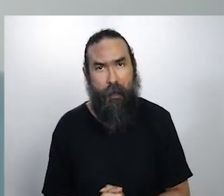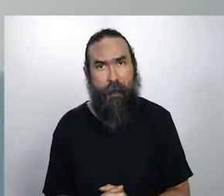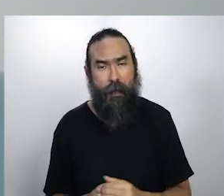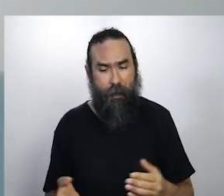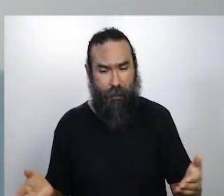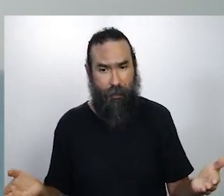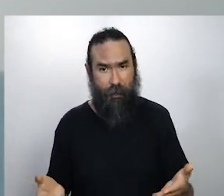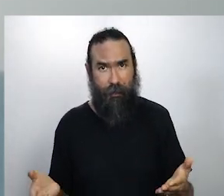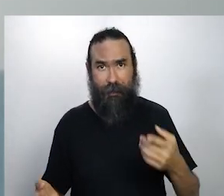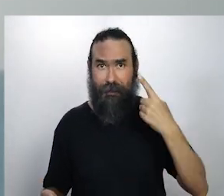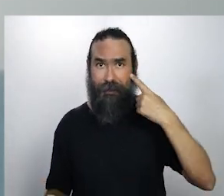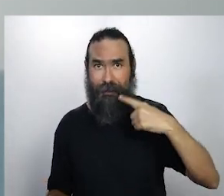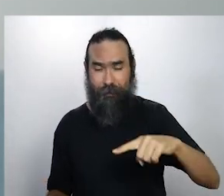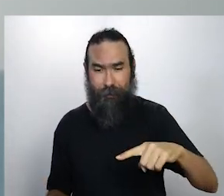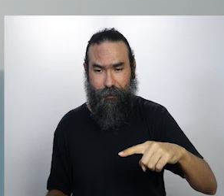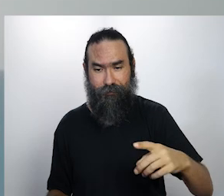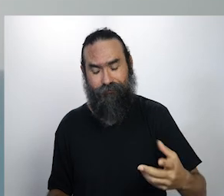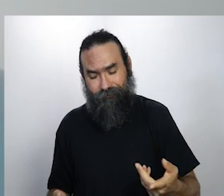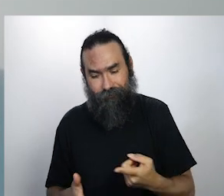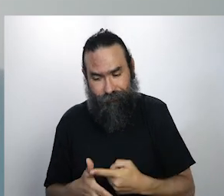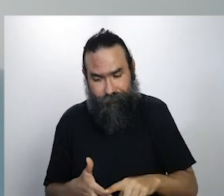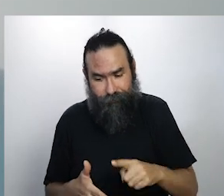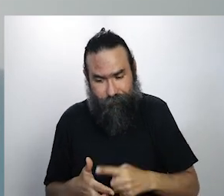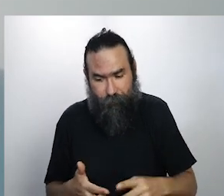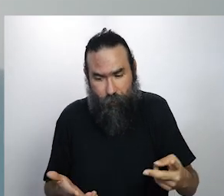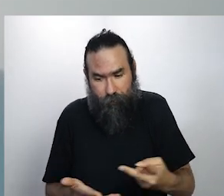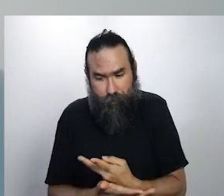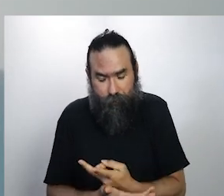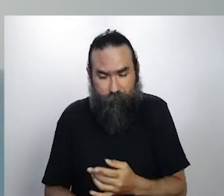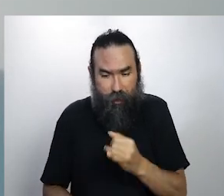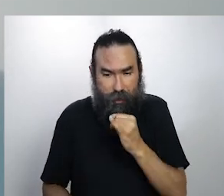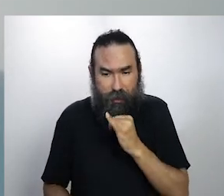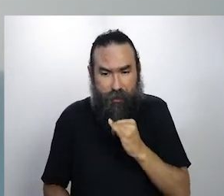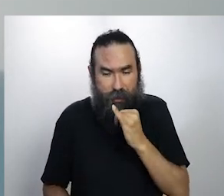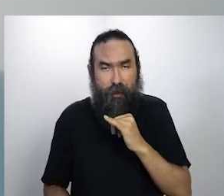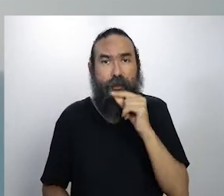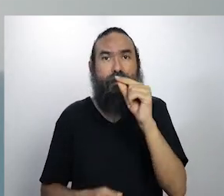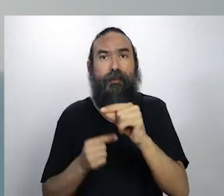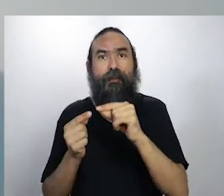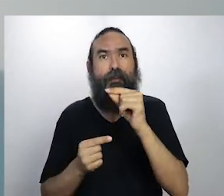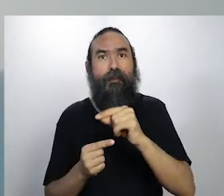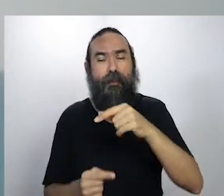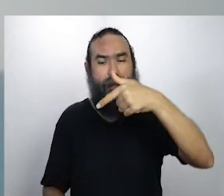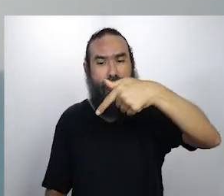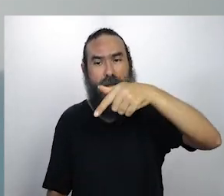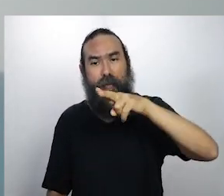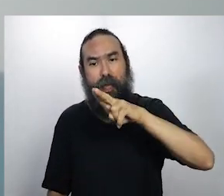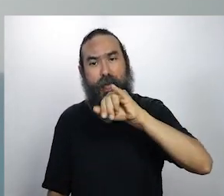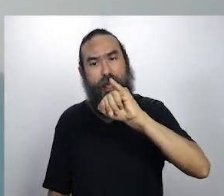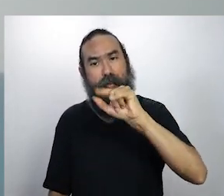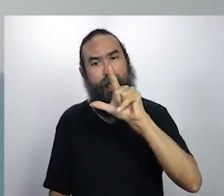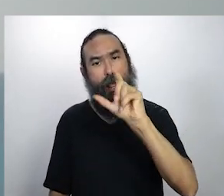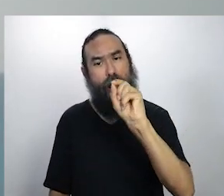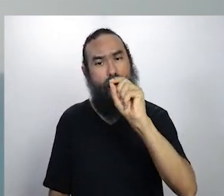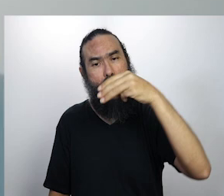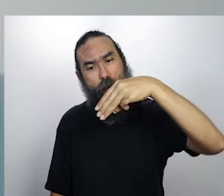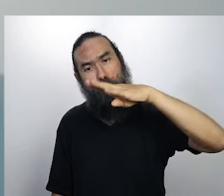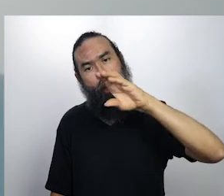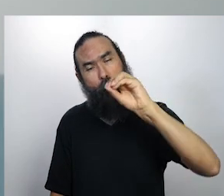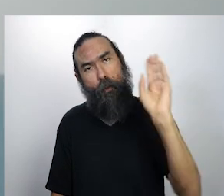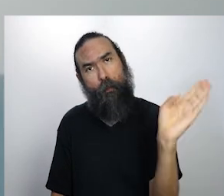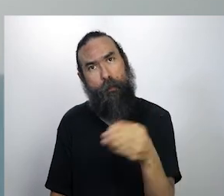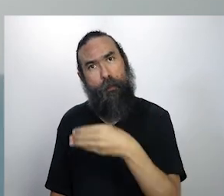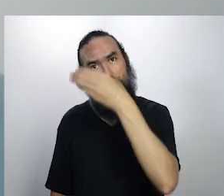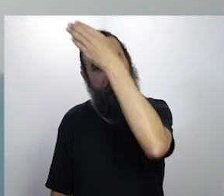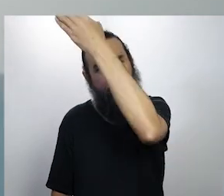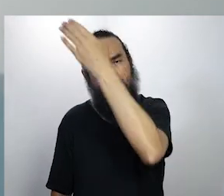foi a desapropriação do quilombo de Campo Grande. E as pessoas precisam se indignar com isso, elas precisam perceber